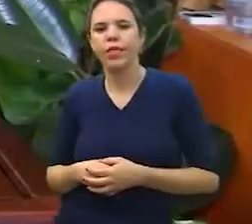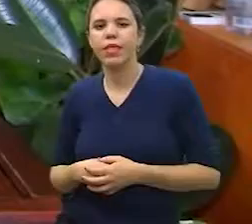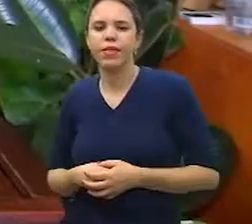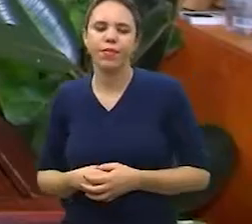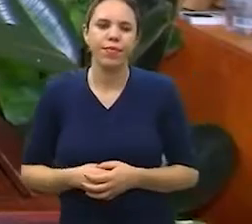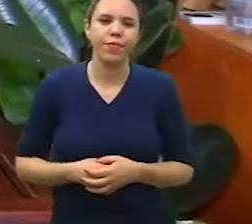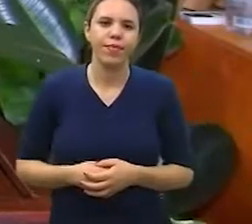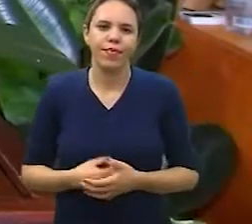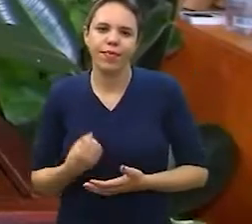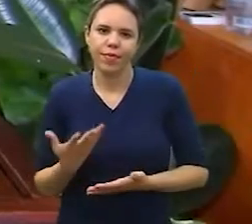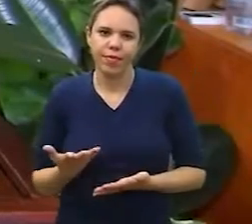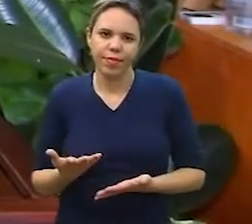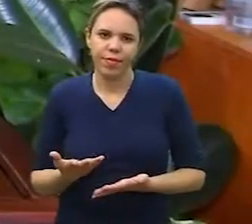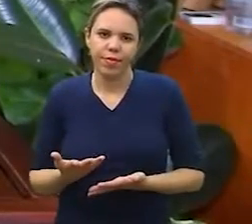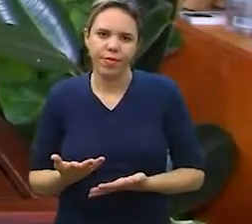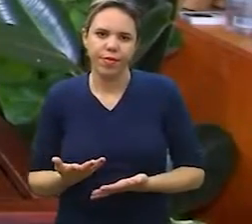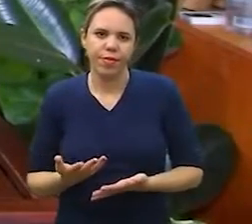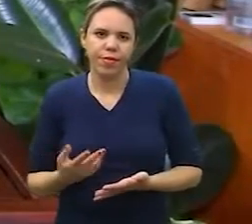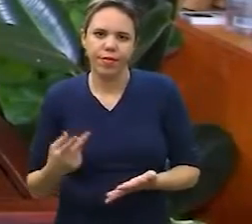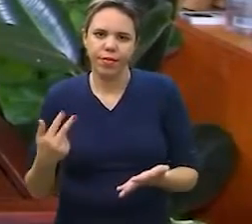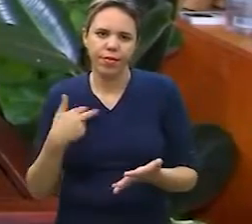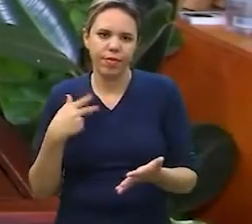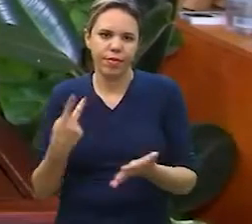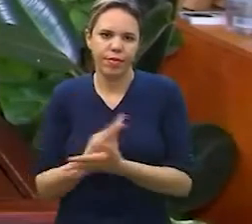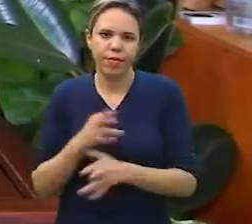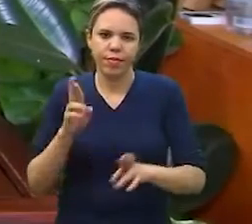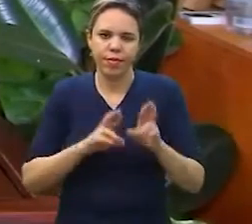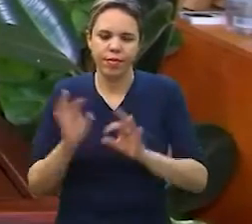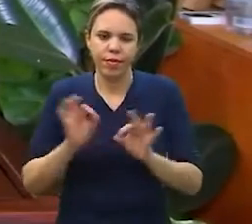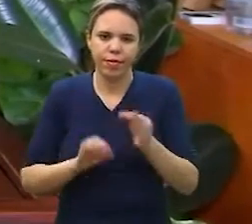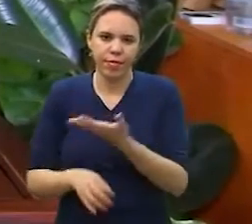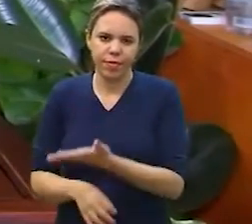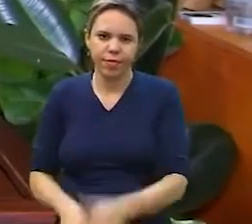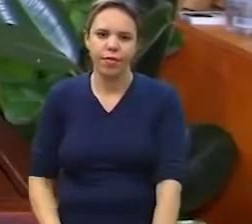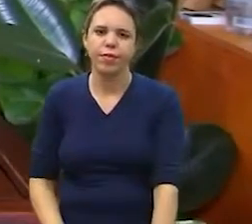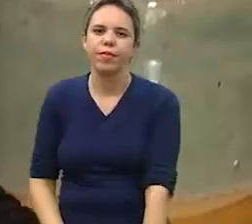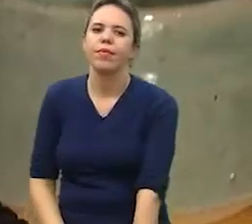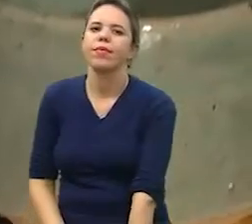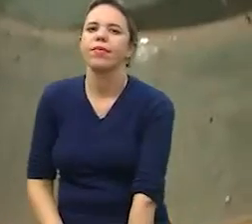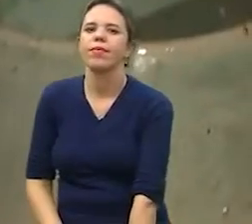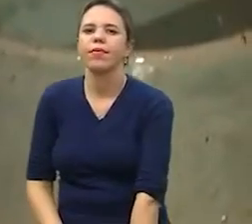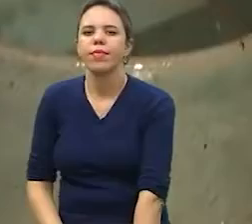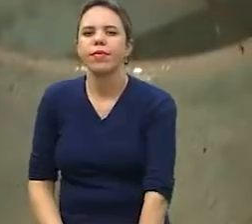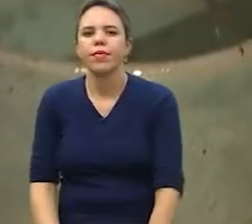Não dá. Bom, então, gente, não dá para errar. Confira aí o modo de preparo.